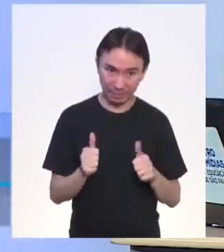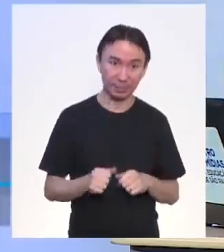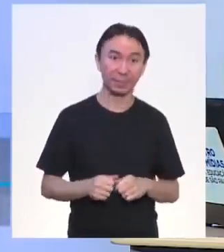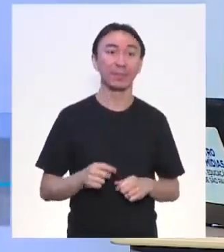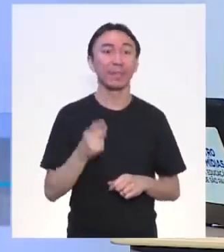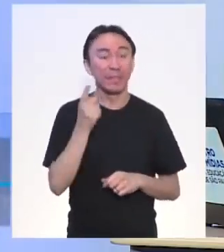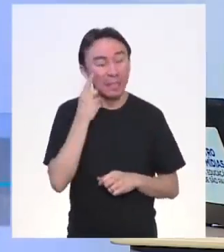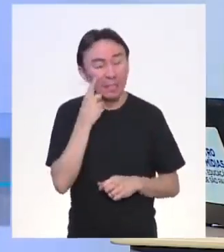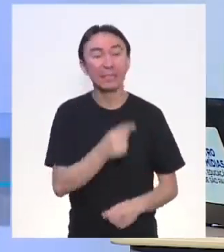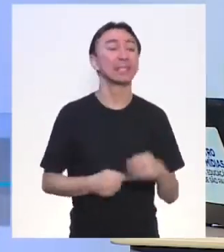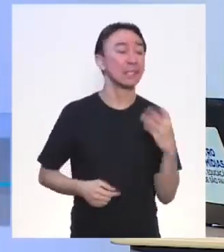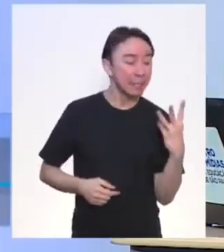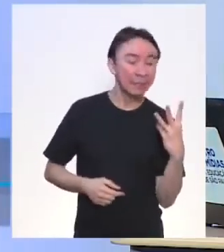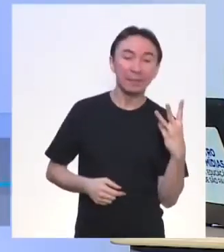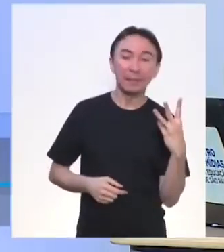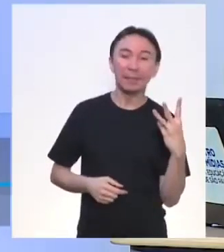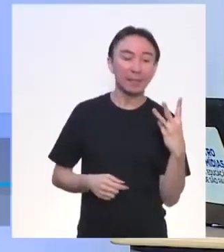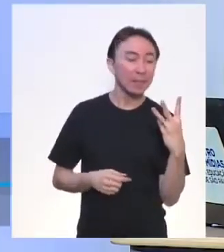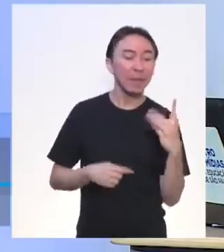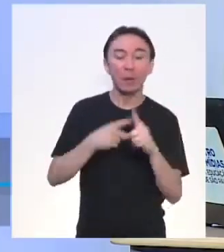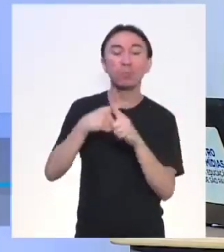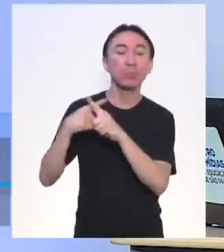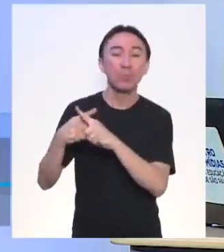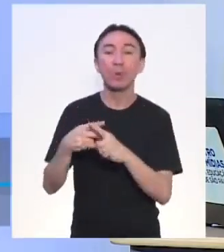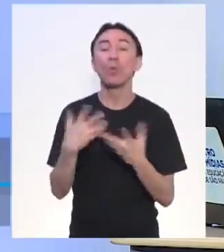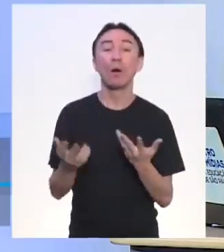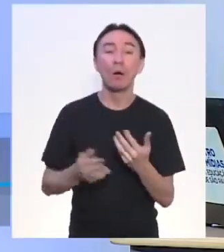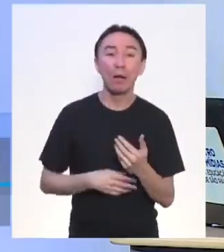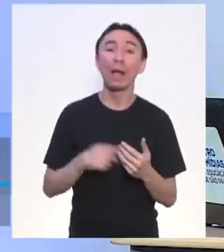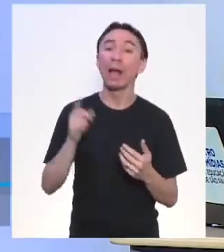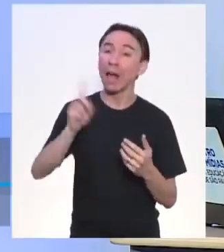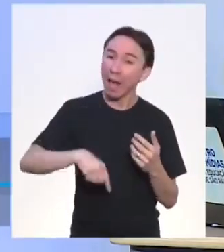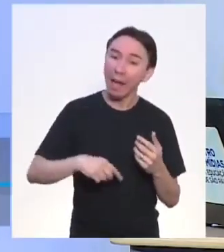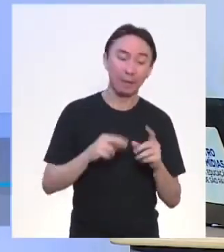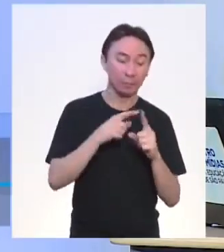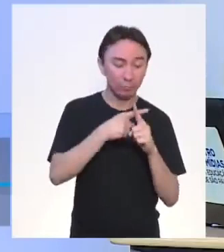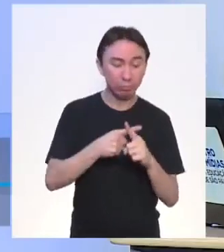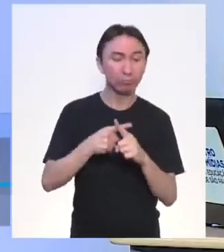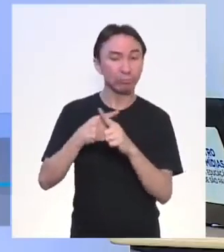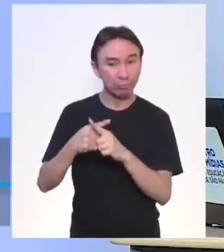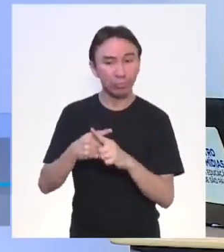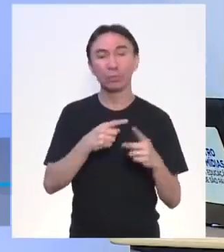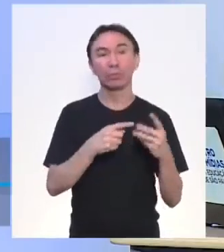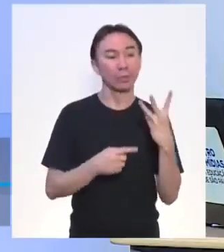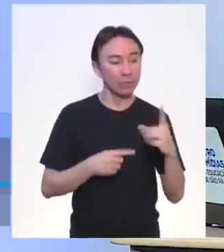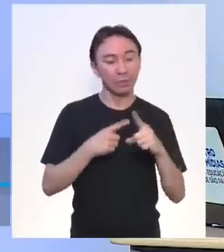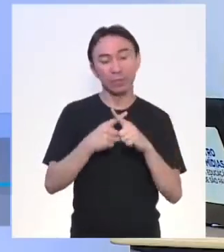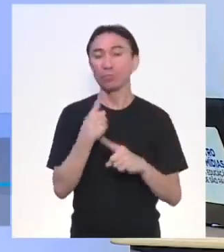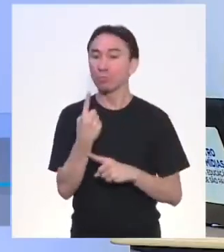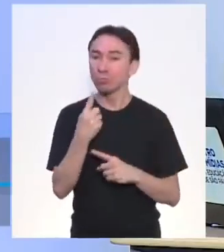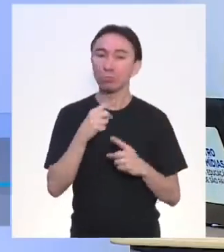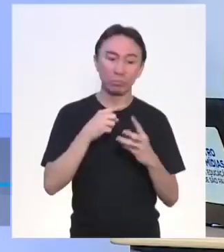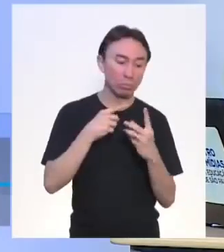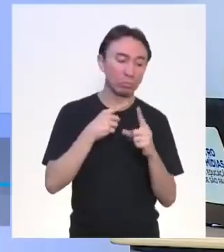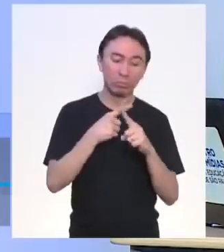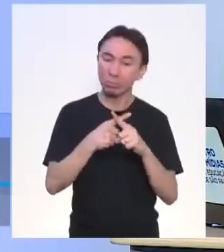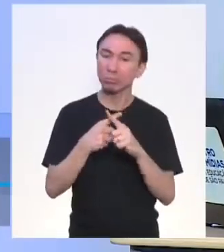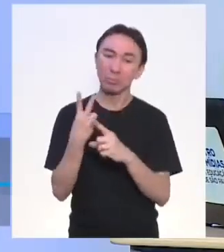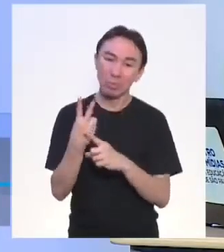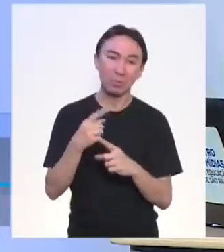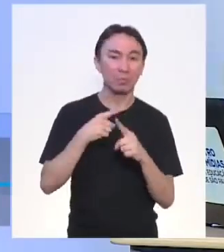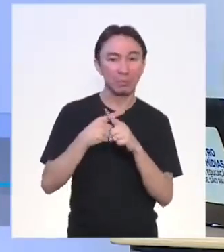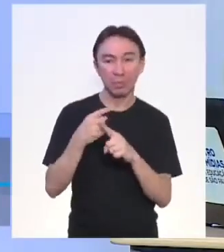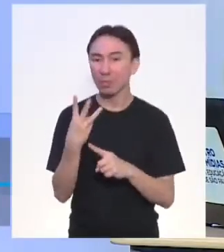os múltiplos do 3? São os resultados das multiplicações por 3. 3 vezes 1, 3 vezes 2, 3 vezes 3, né? E assim